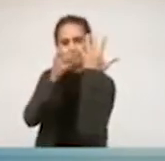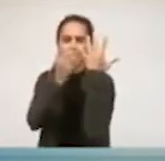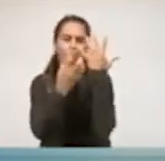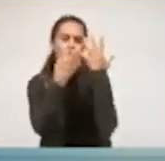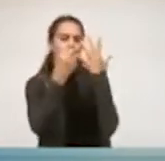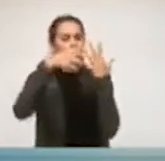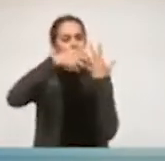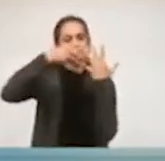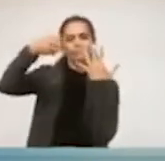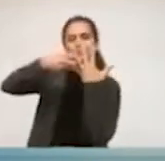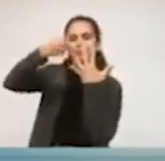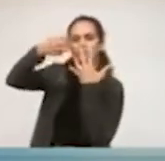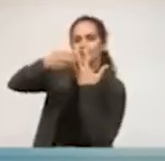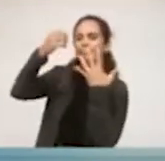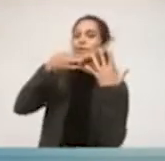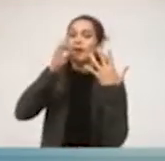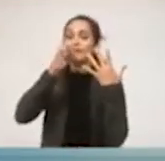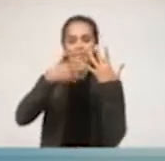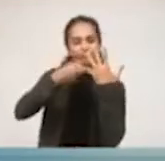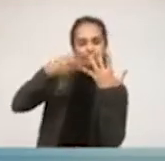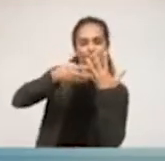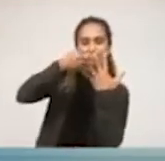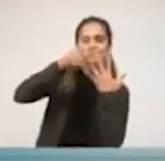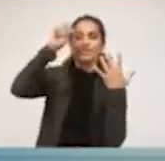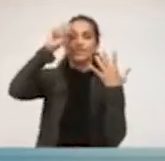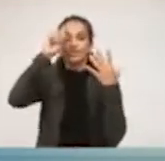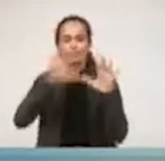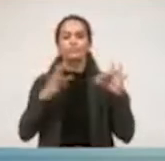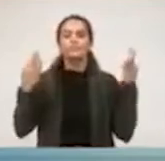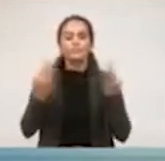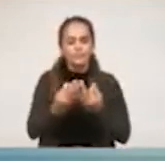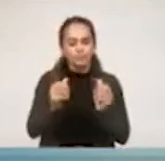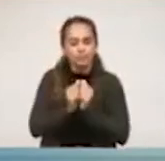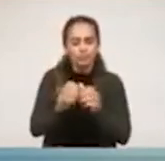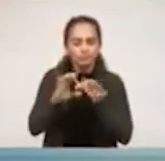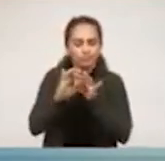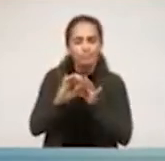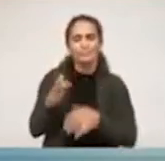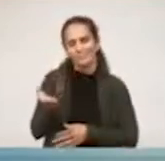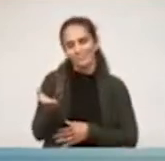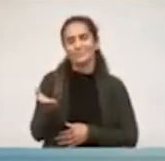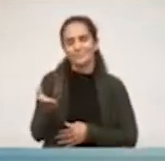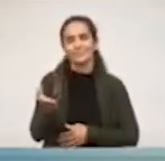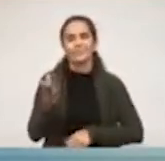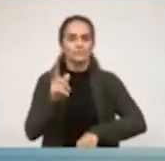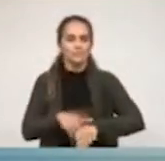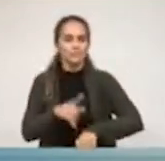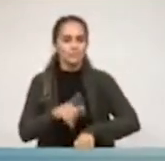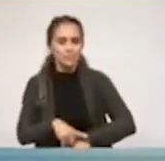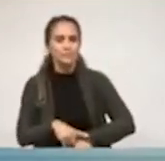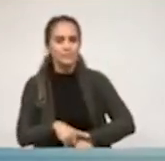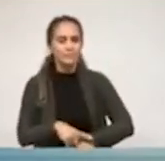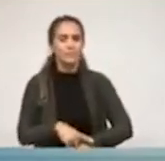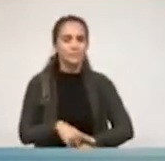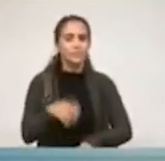acompanhavam nos todo dia a colheita de café era a família toda unida nesse momento nós estamos